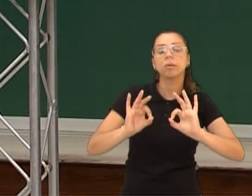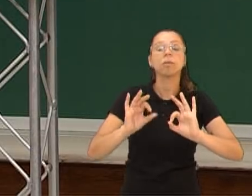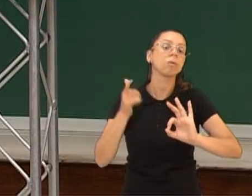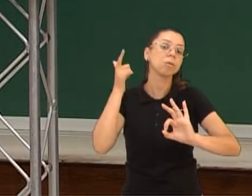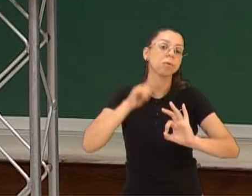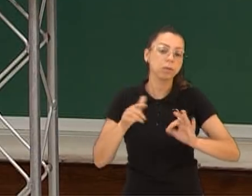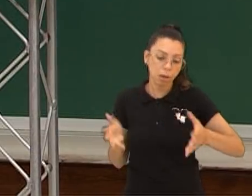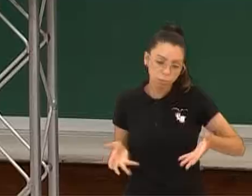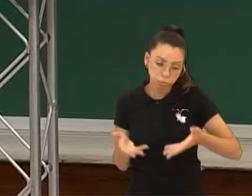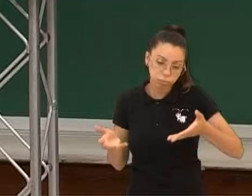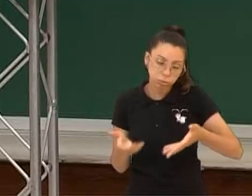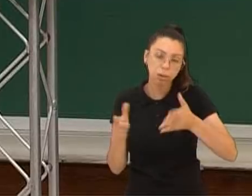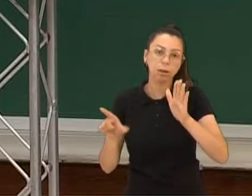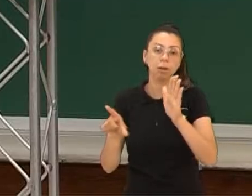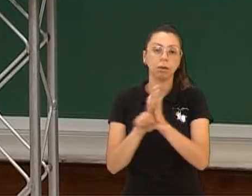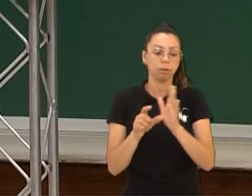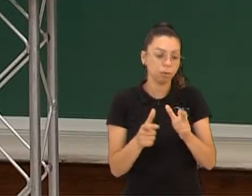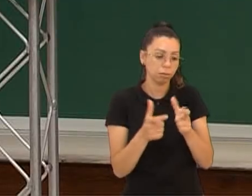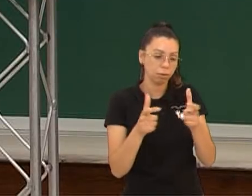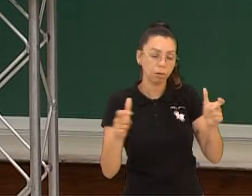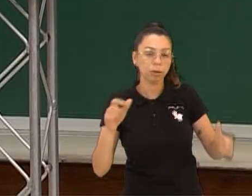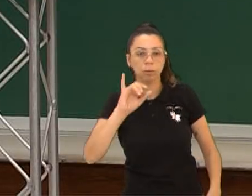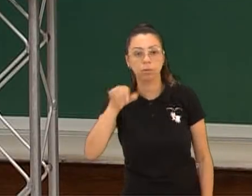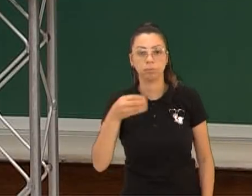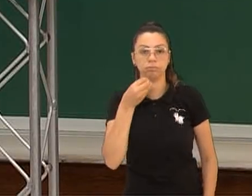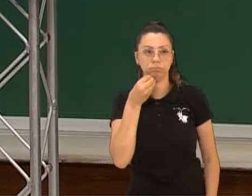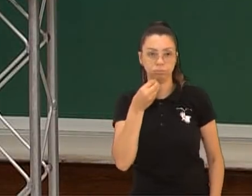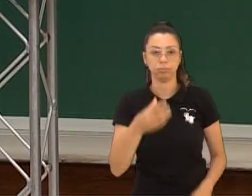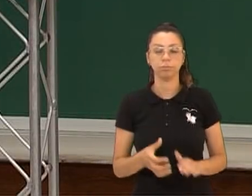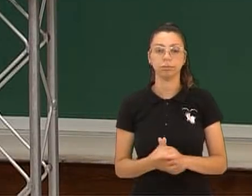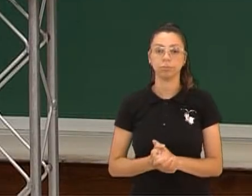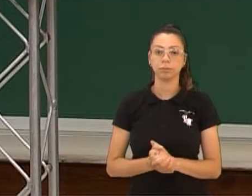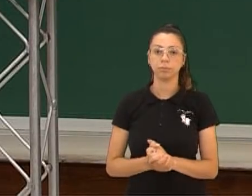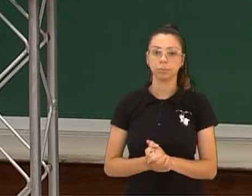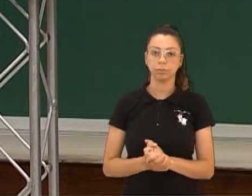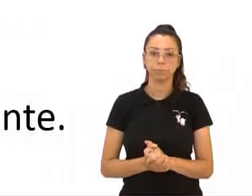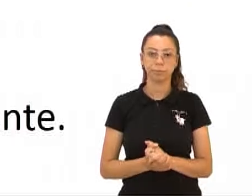beneficiar dessa Lei de Crescimento e Oportunidades.